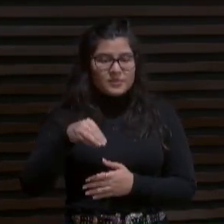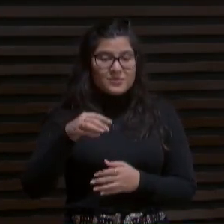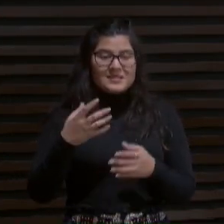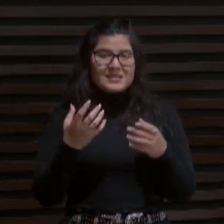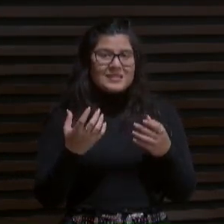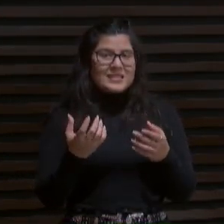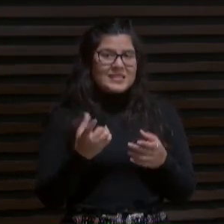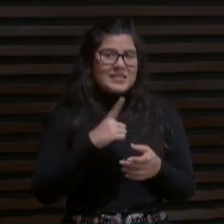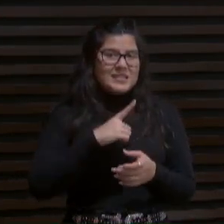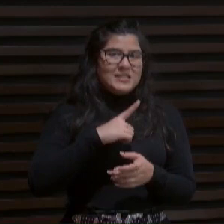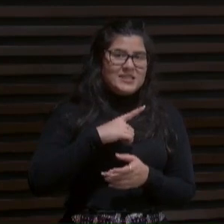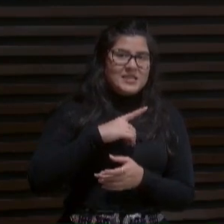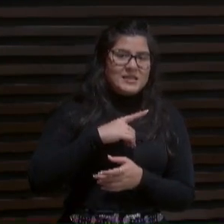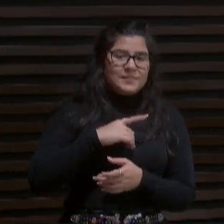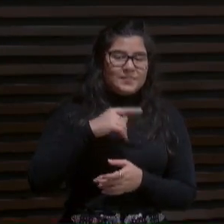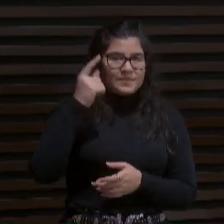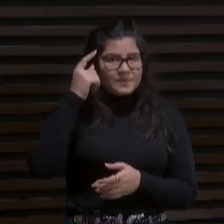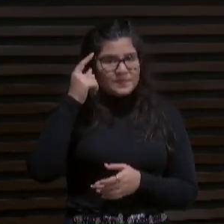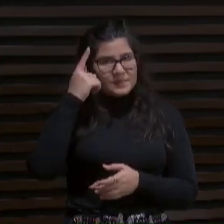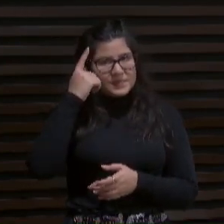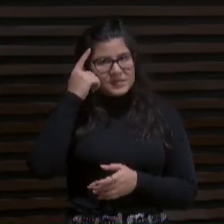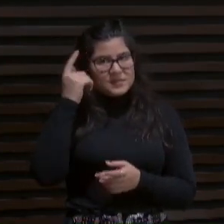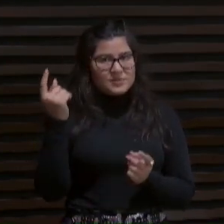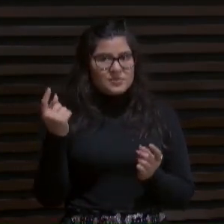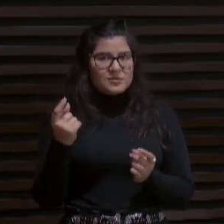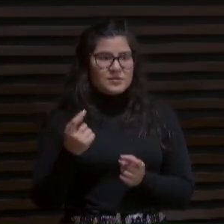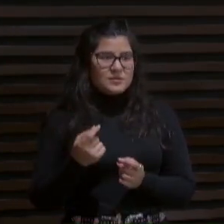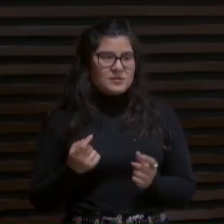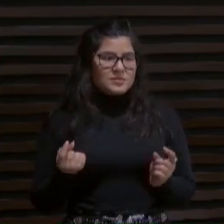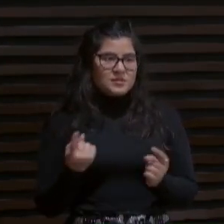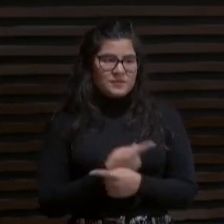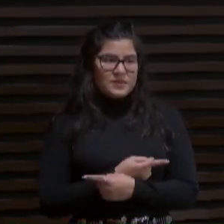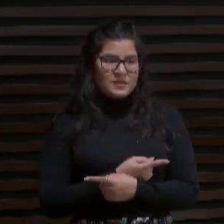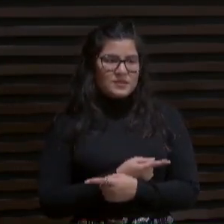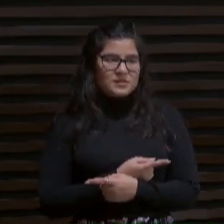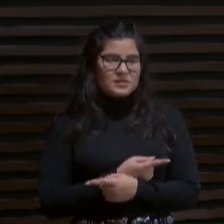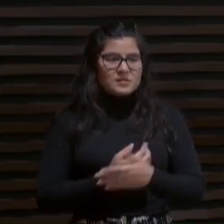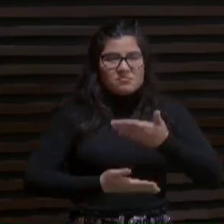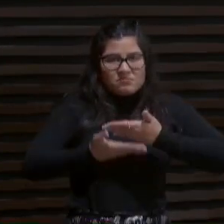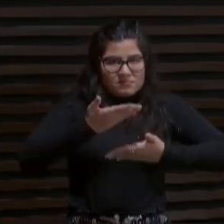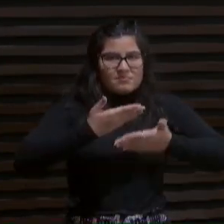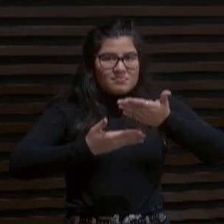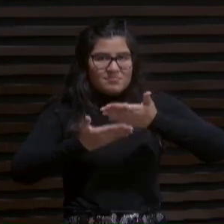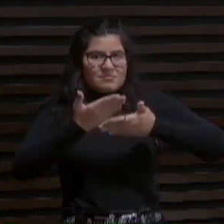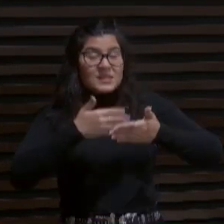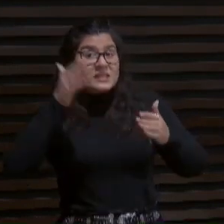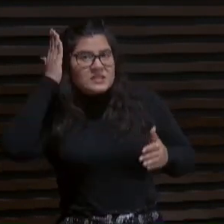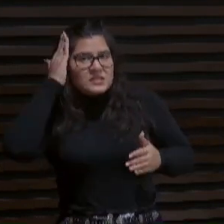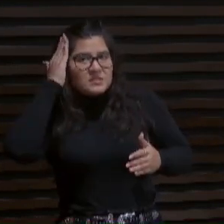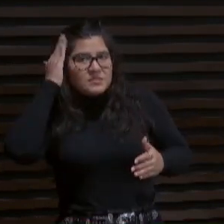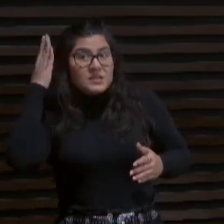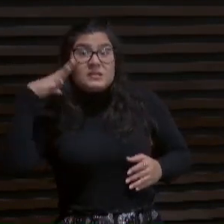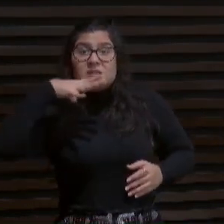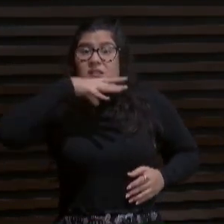Ele sabia que Abraão era um homem muito rico. Todos sabiam disso. E ele sabia também da necessidade e da urgência do